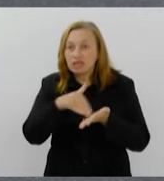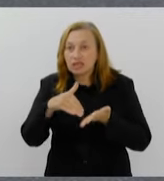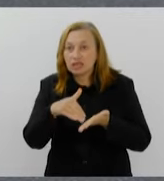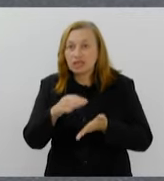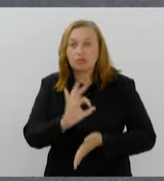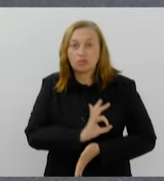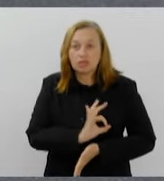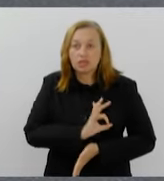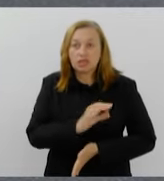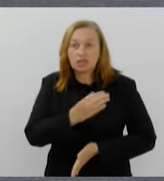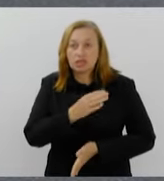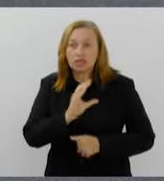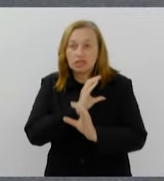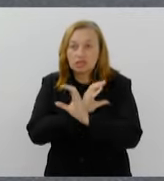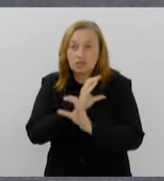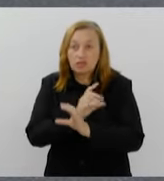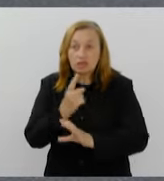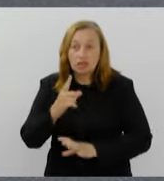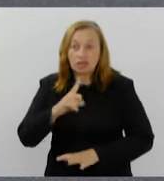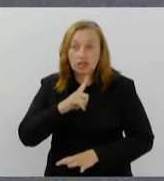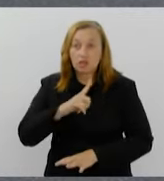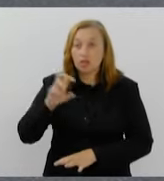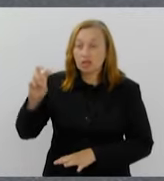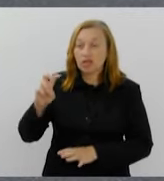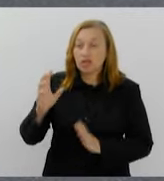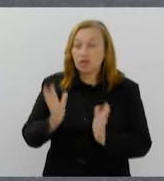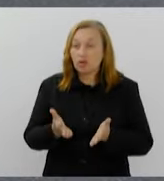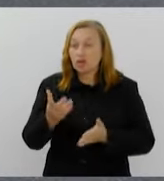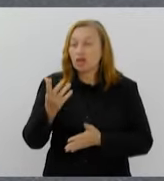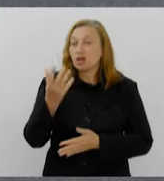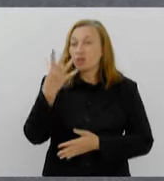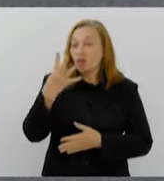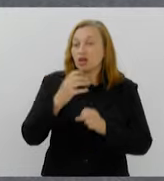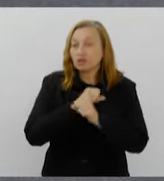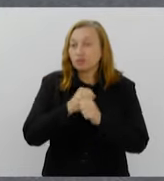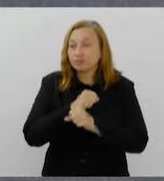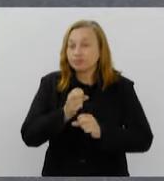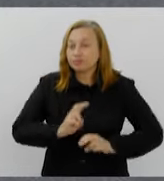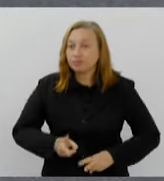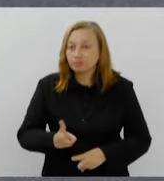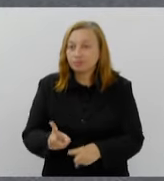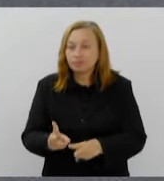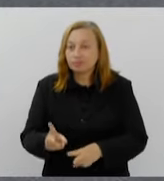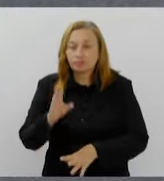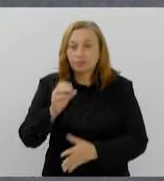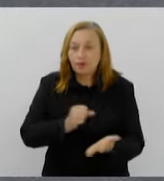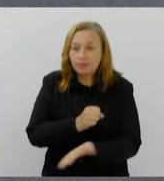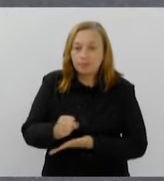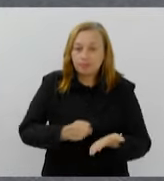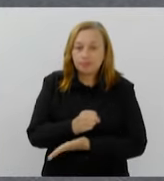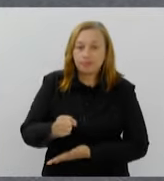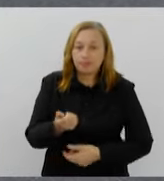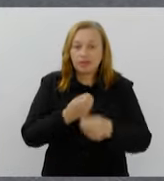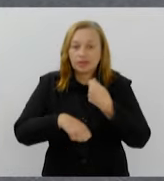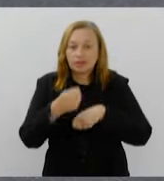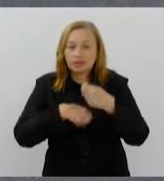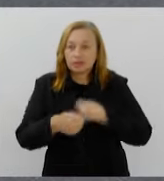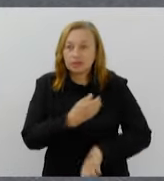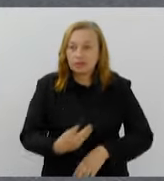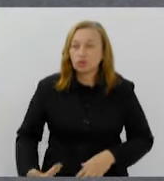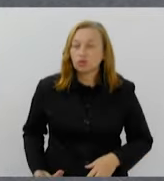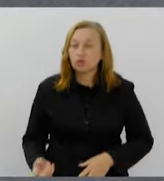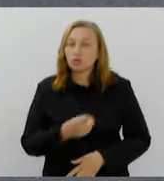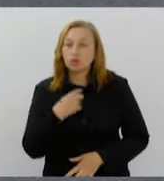Polícia Civil porque nós vamos pro quinto agora em 4 anos a continuidade é um princípio da administração pública todos